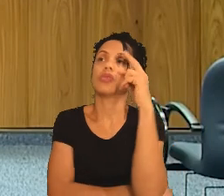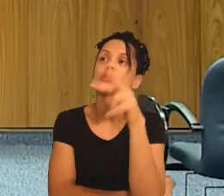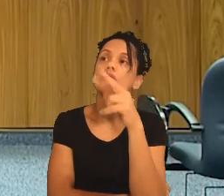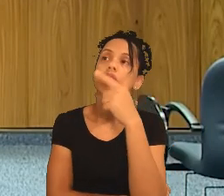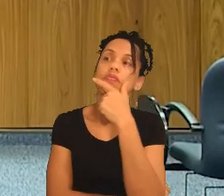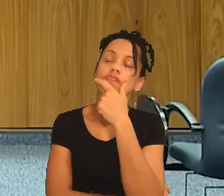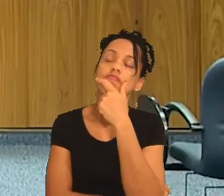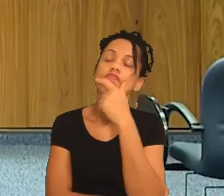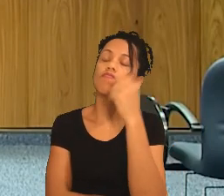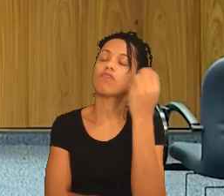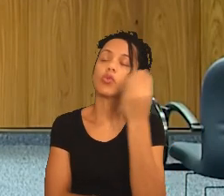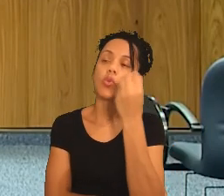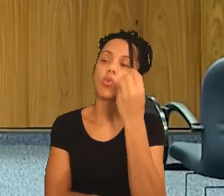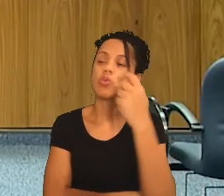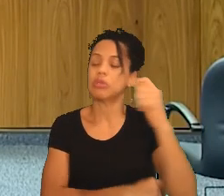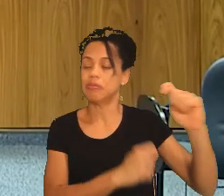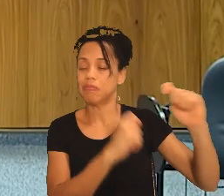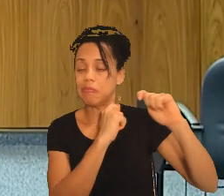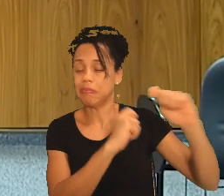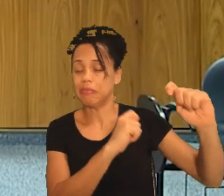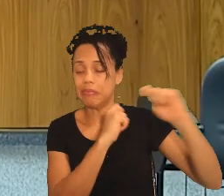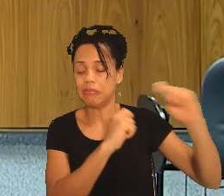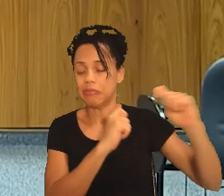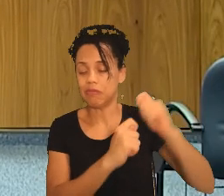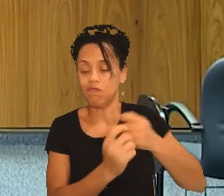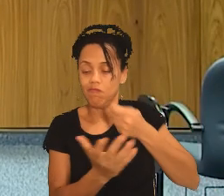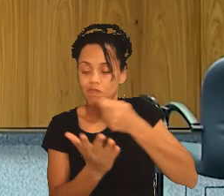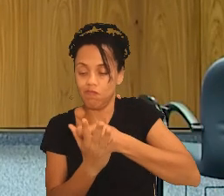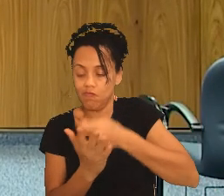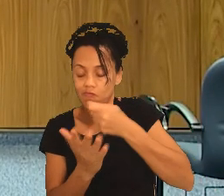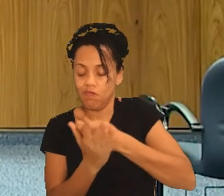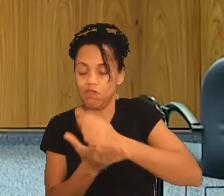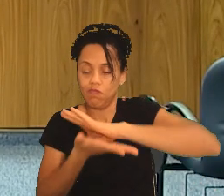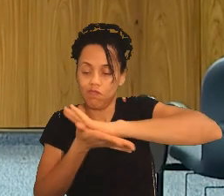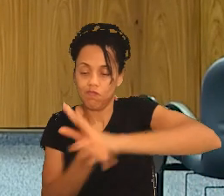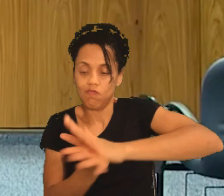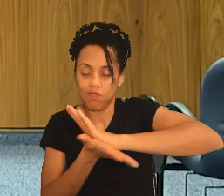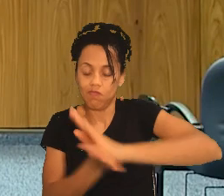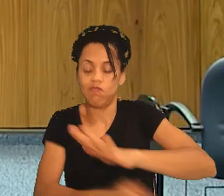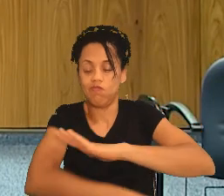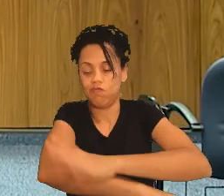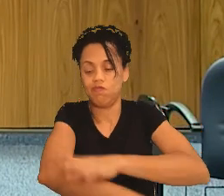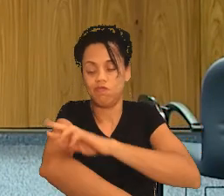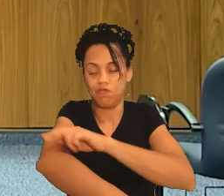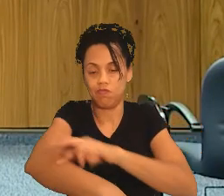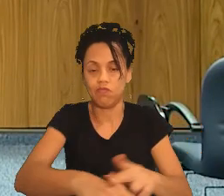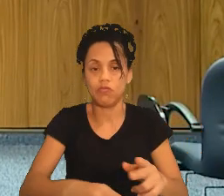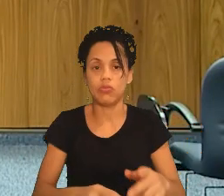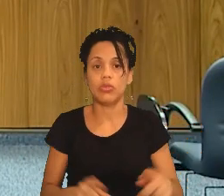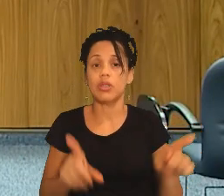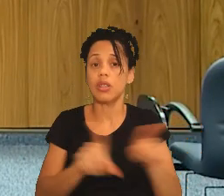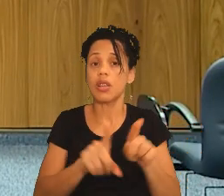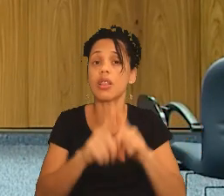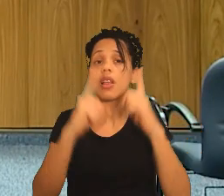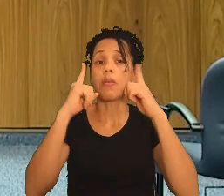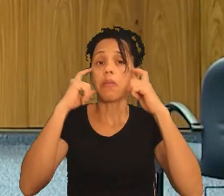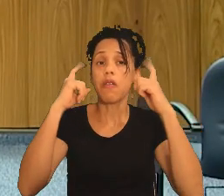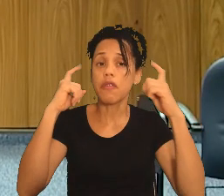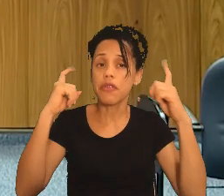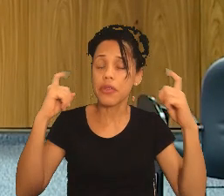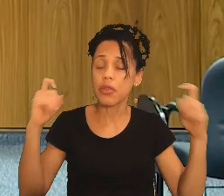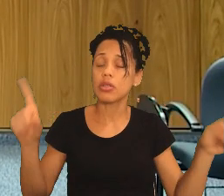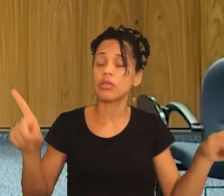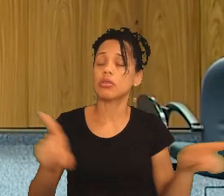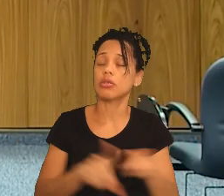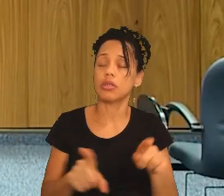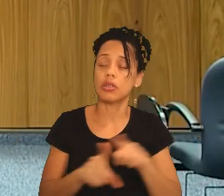Né? Você acaba acompanhando trajetórias como a dos Krenak, como a de diversos povos, e você